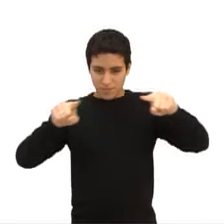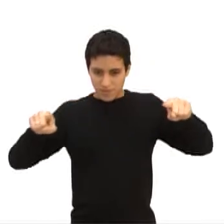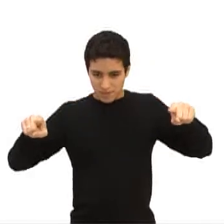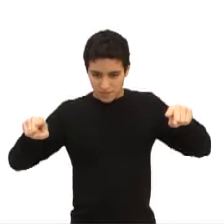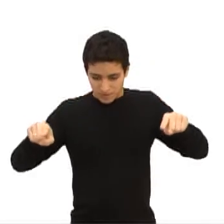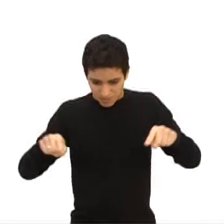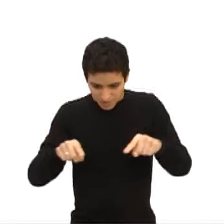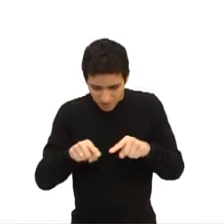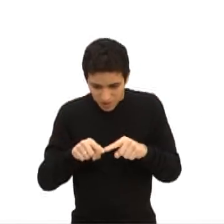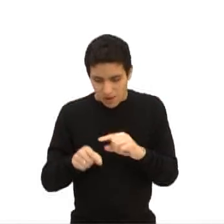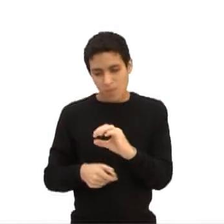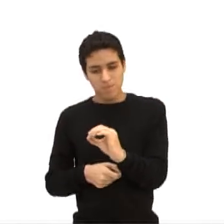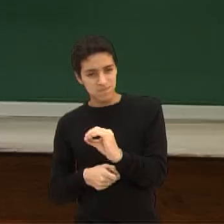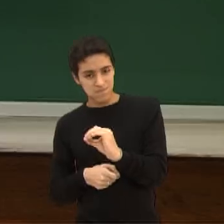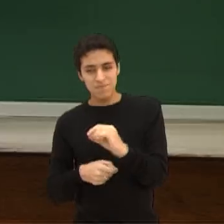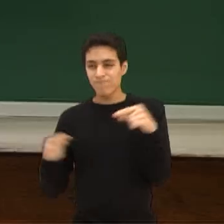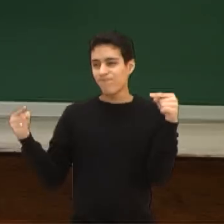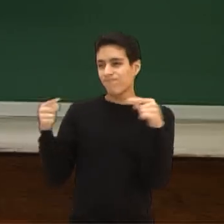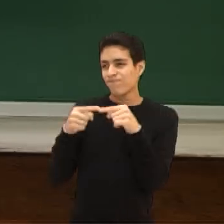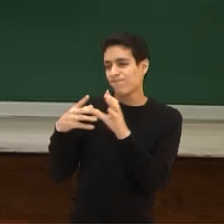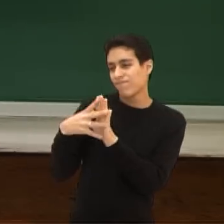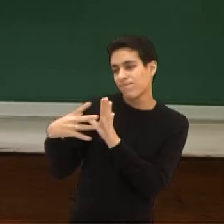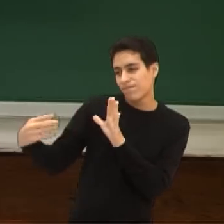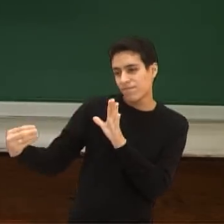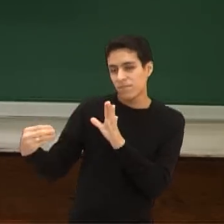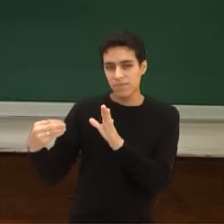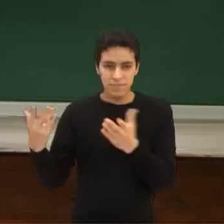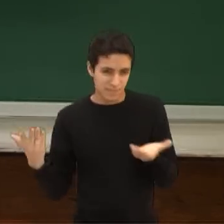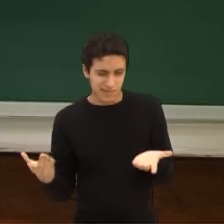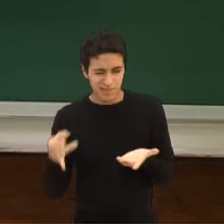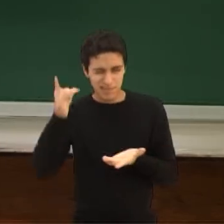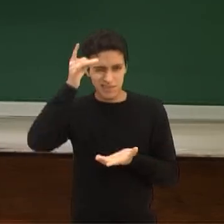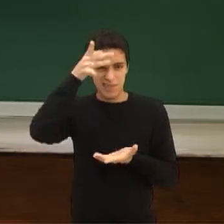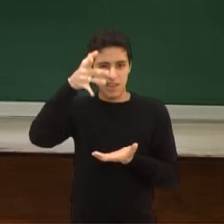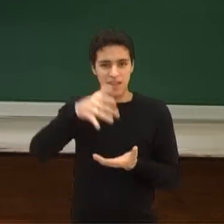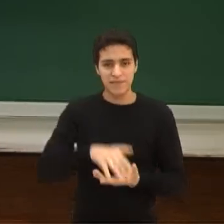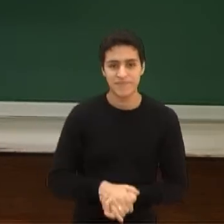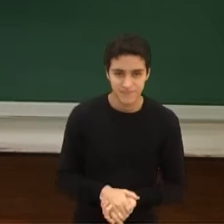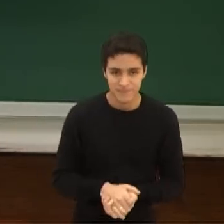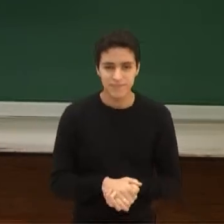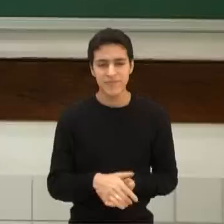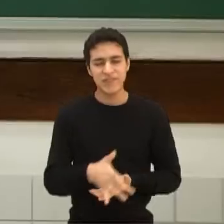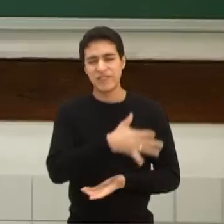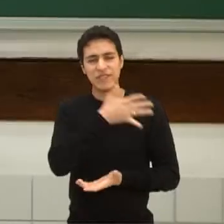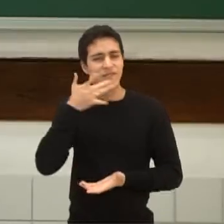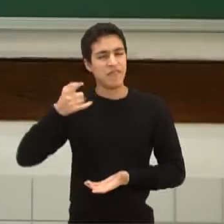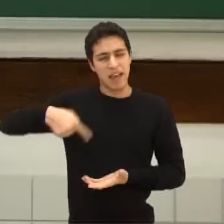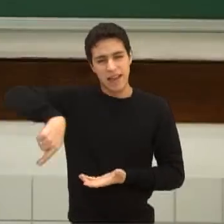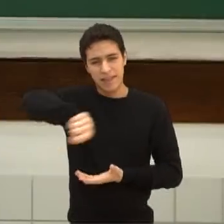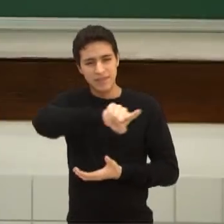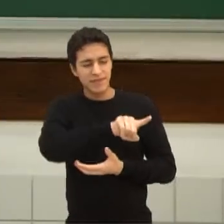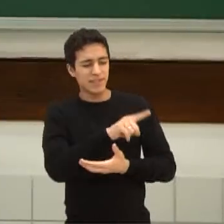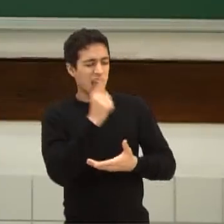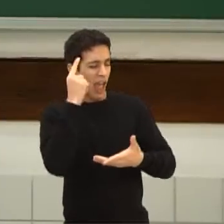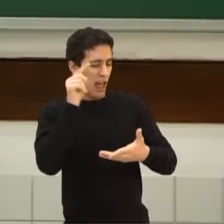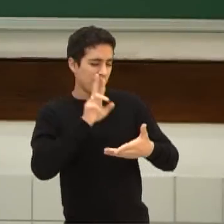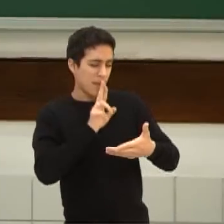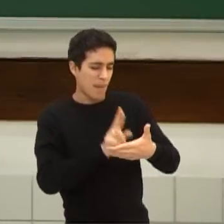cone é a letra C. Essa tá muito fácil, né? Tá bem chuchuzinho